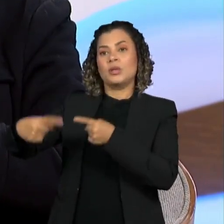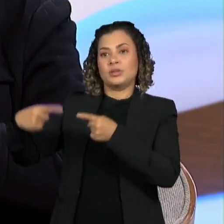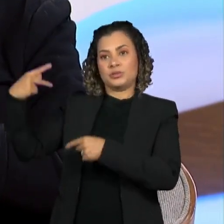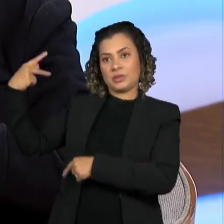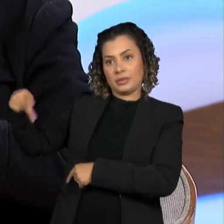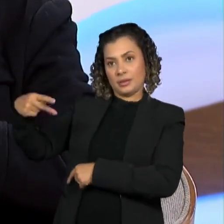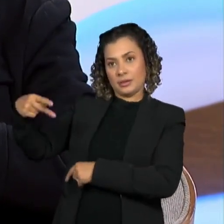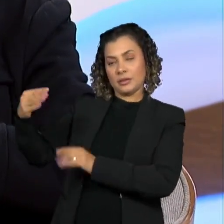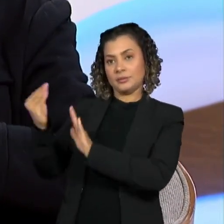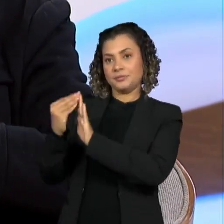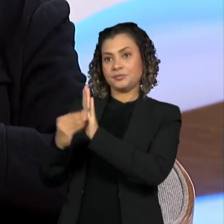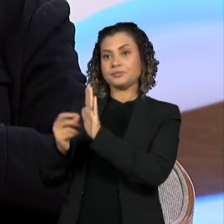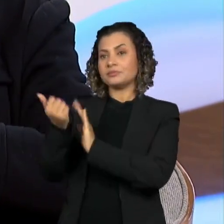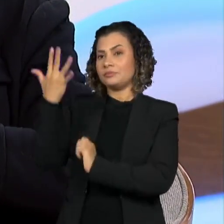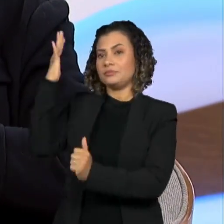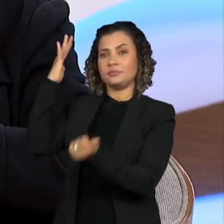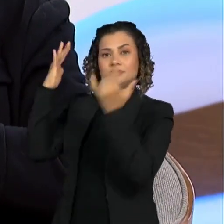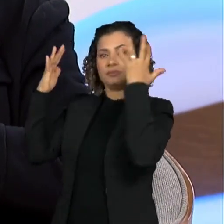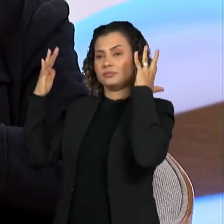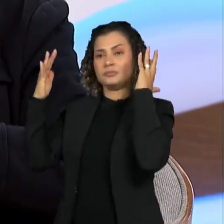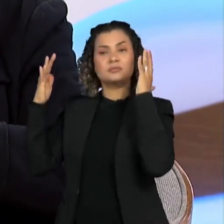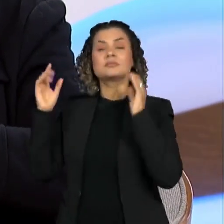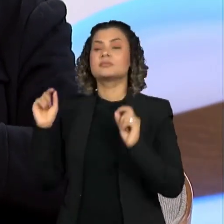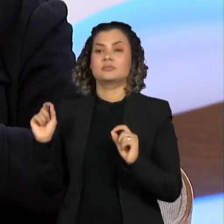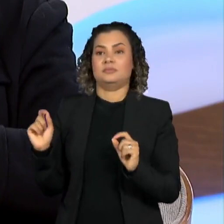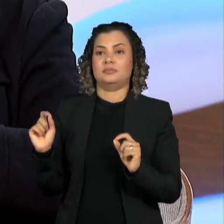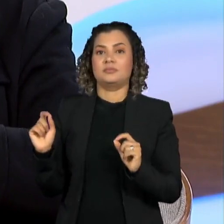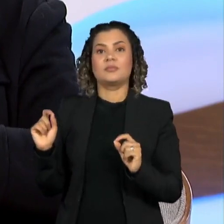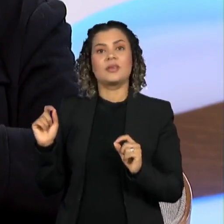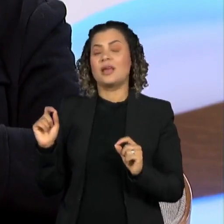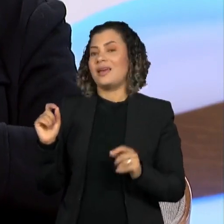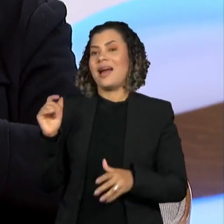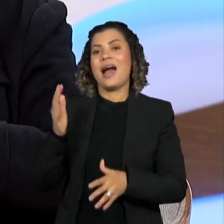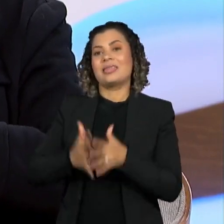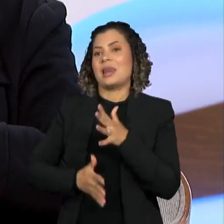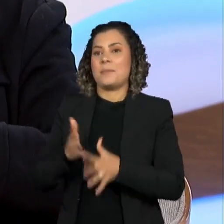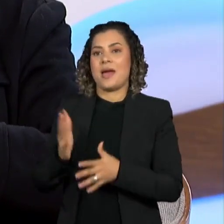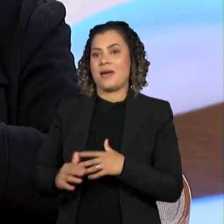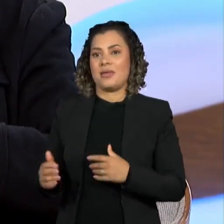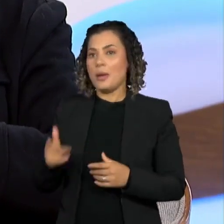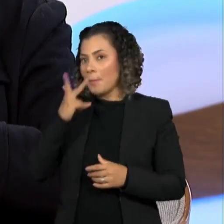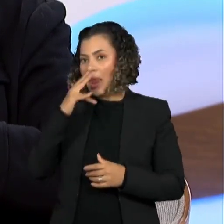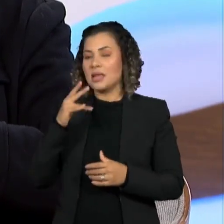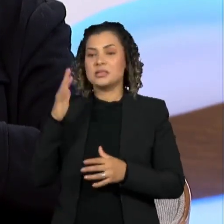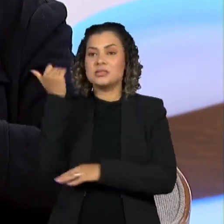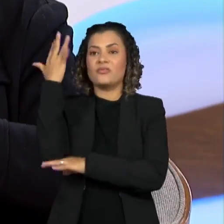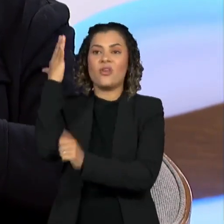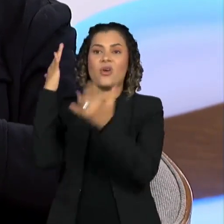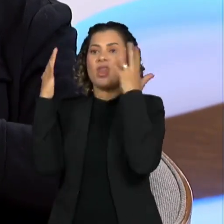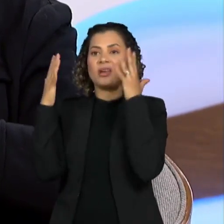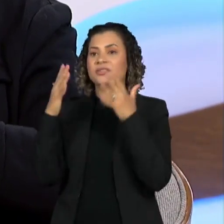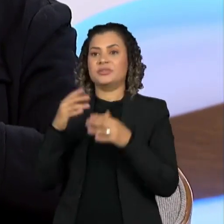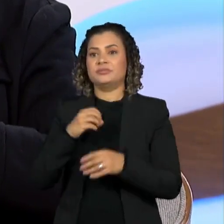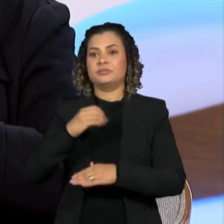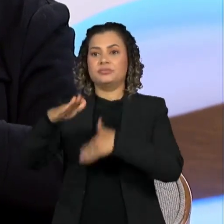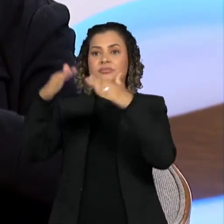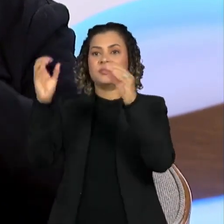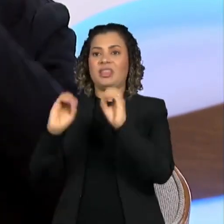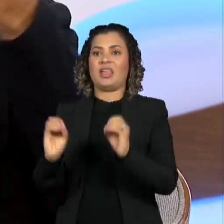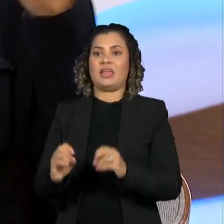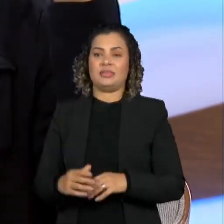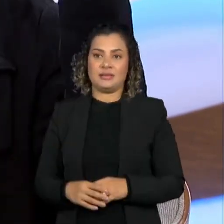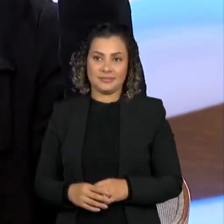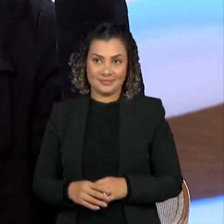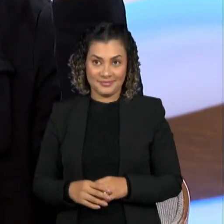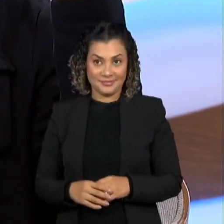que compreende a floresta por exemplo como obstáculo ao Progresso é a floresta ainda é